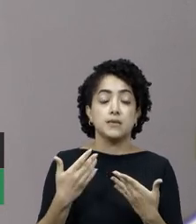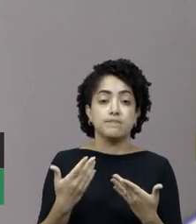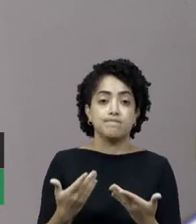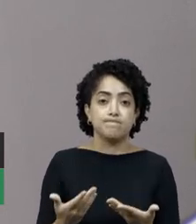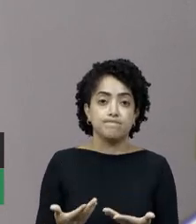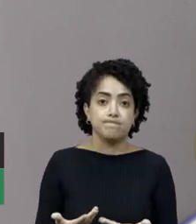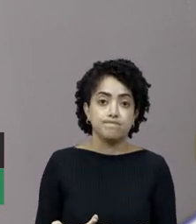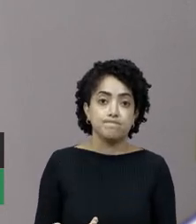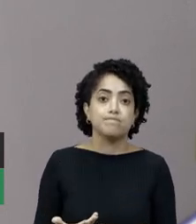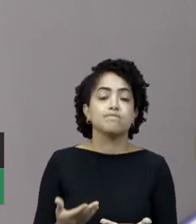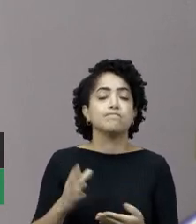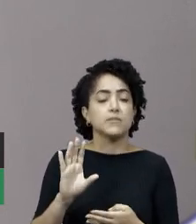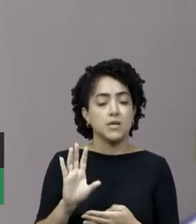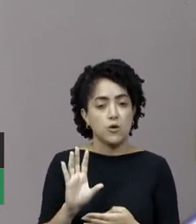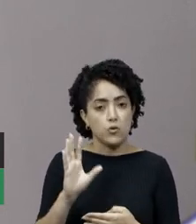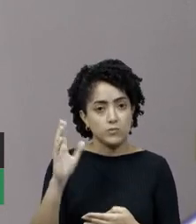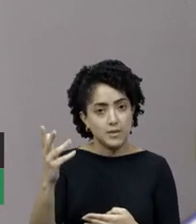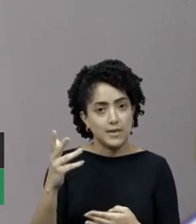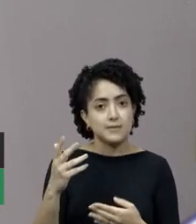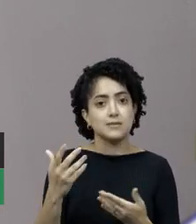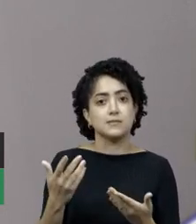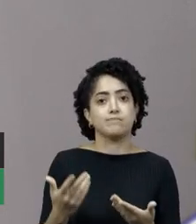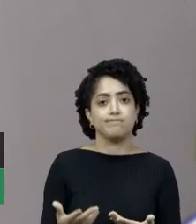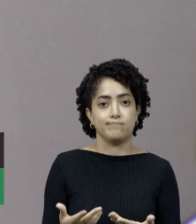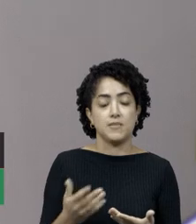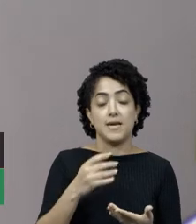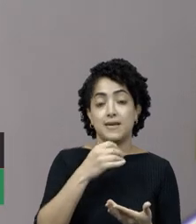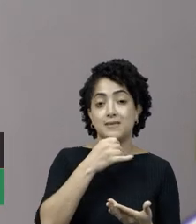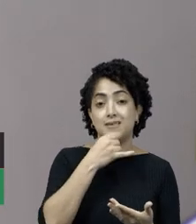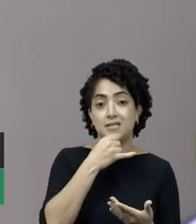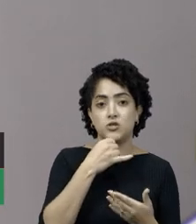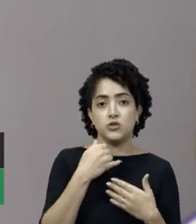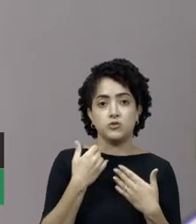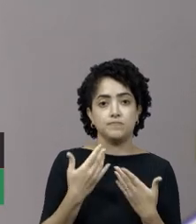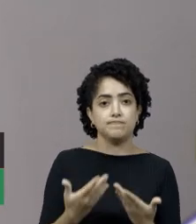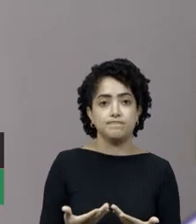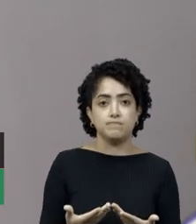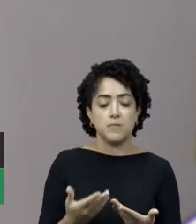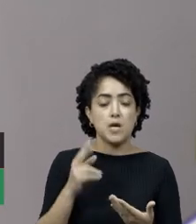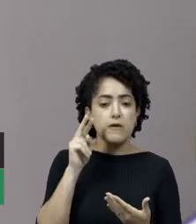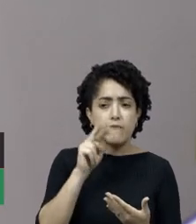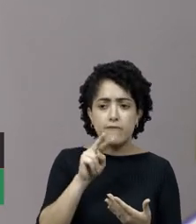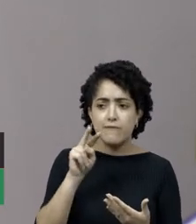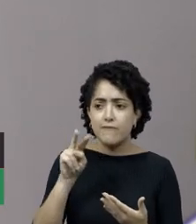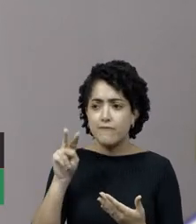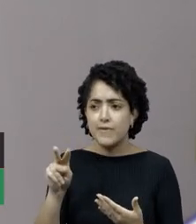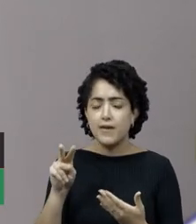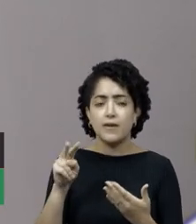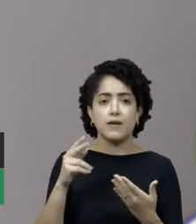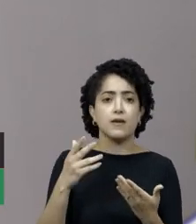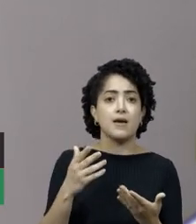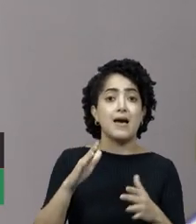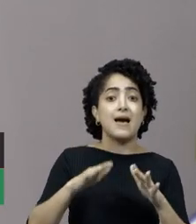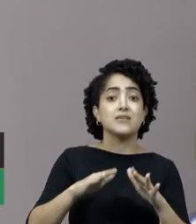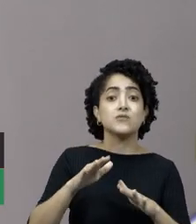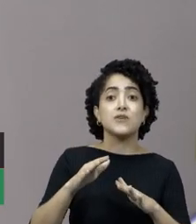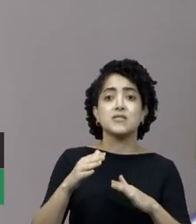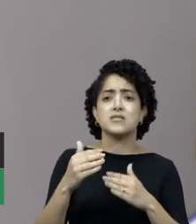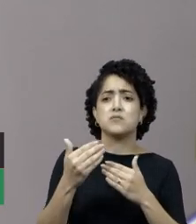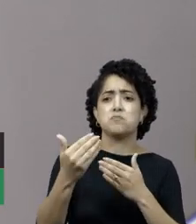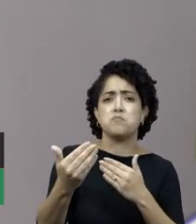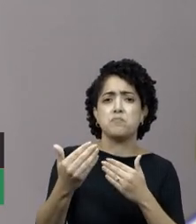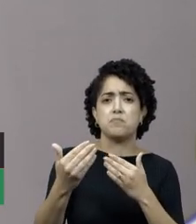e está acontecendo algo dessa natureza. É muito triste a gente ver acontecendo, às vezes, na porta da nossa